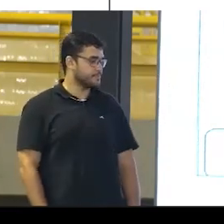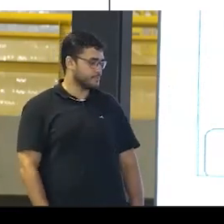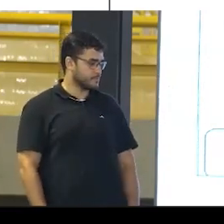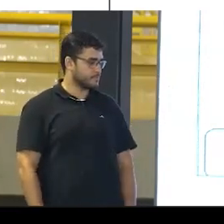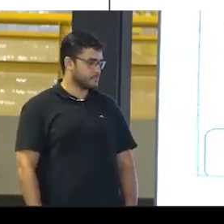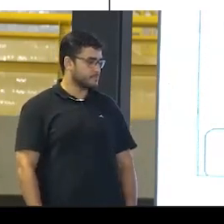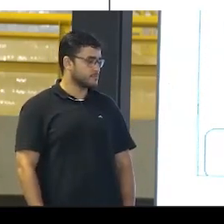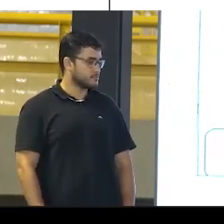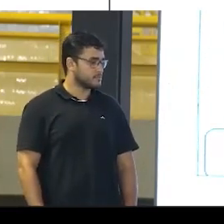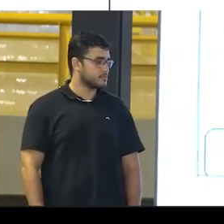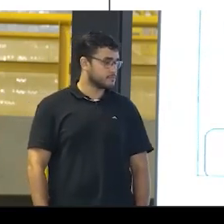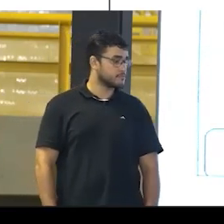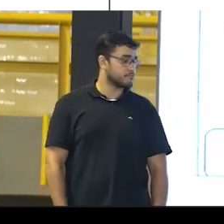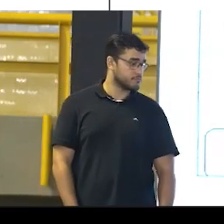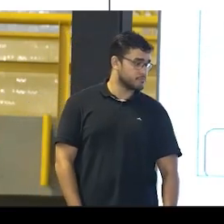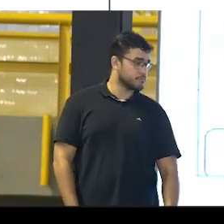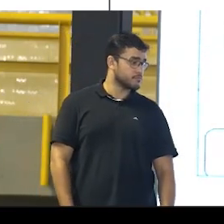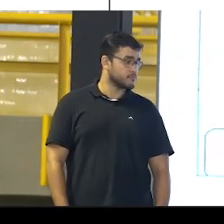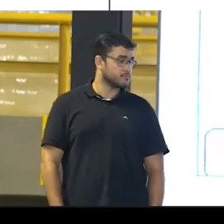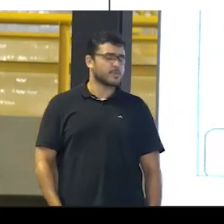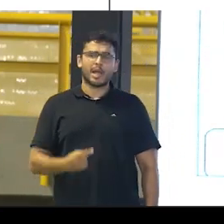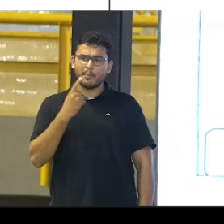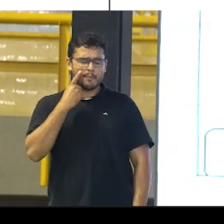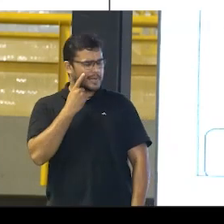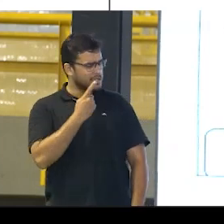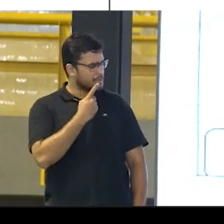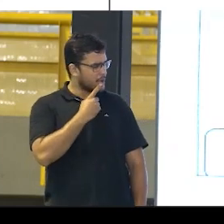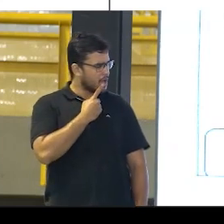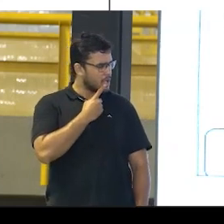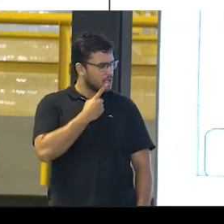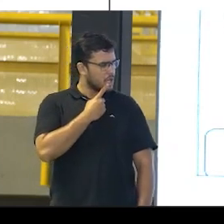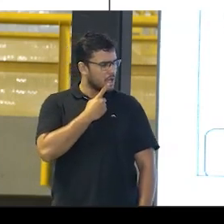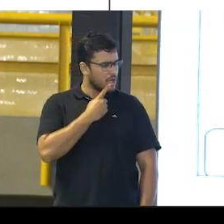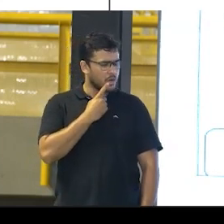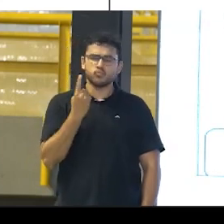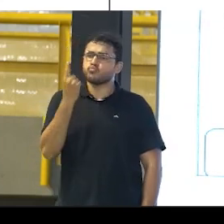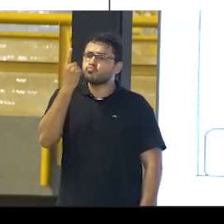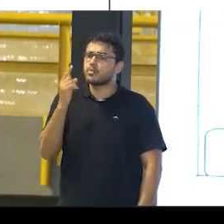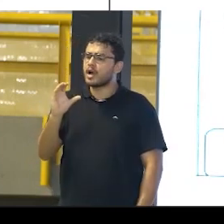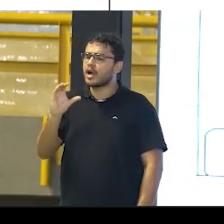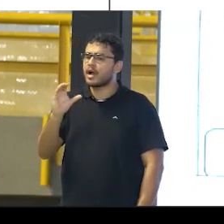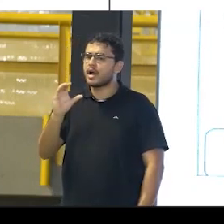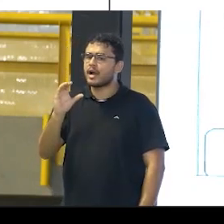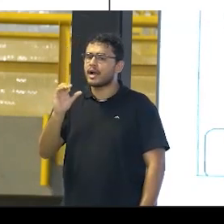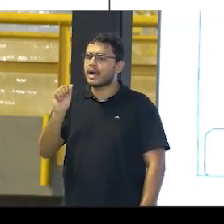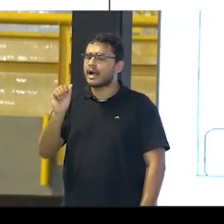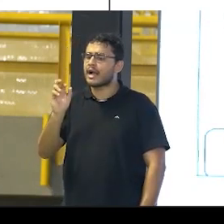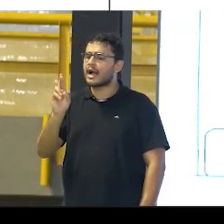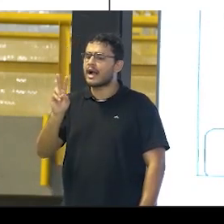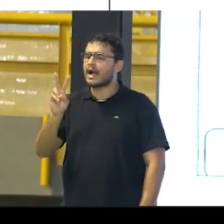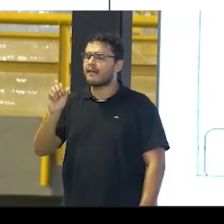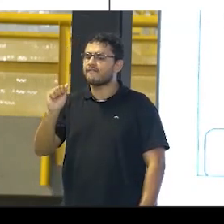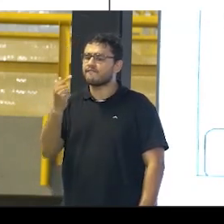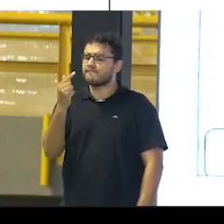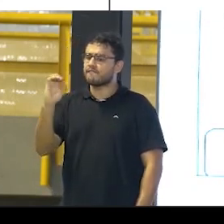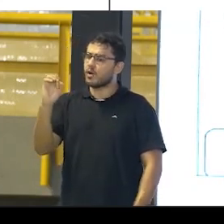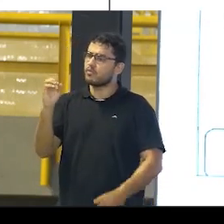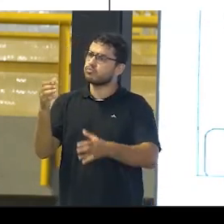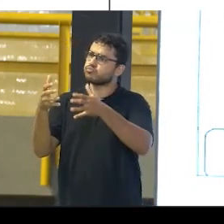para 29. E isso é uma péssima notícia. Por quê, professor? Porque, pessoal, uma das